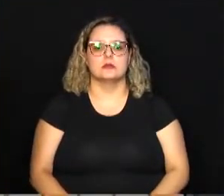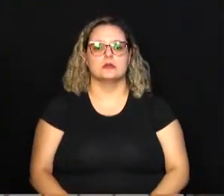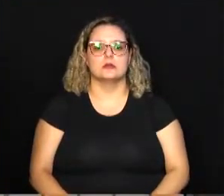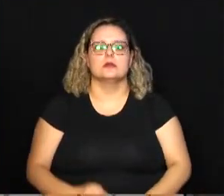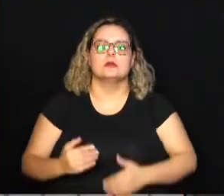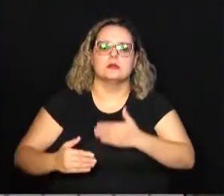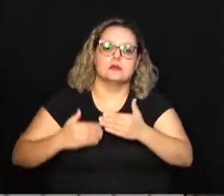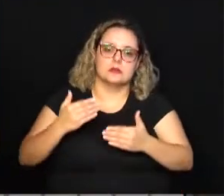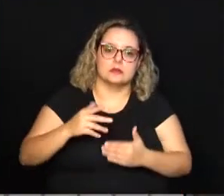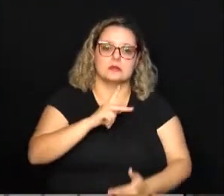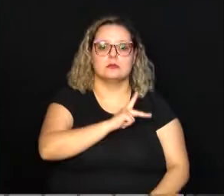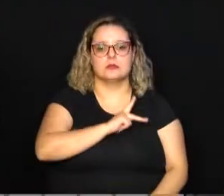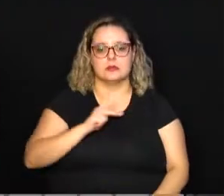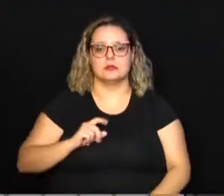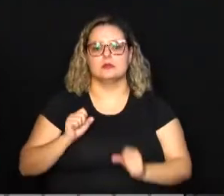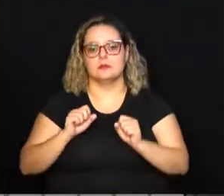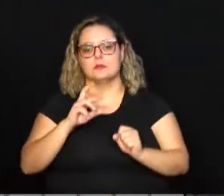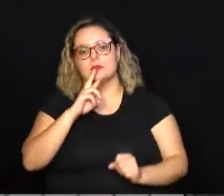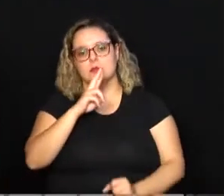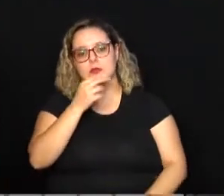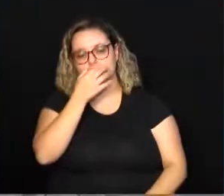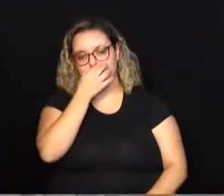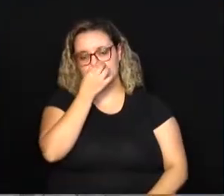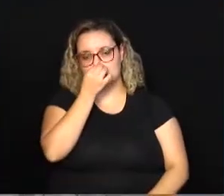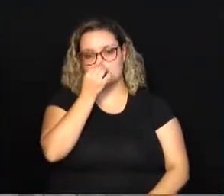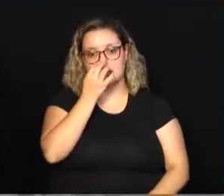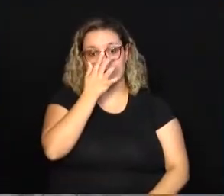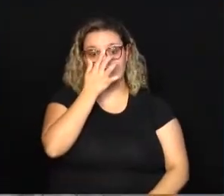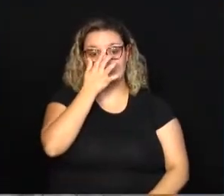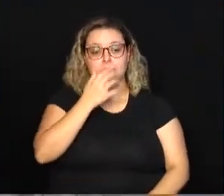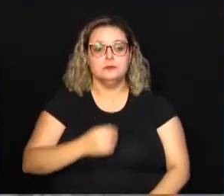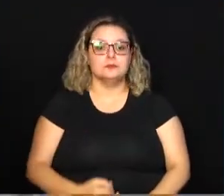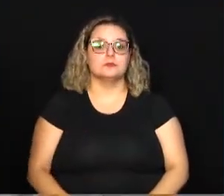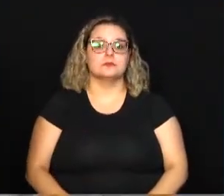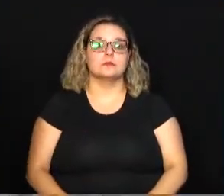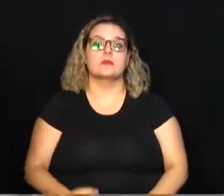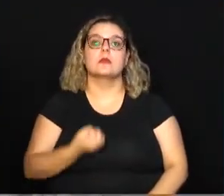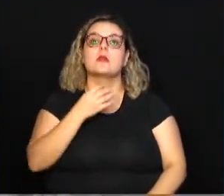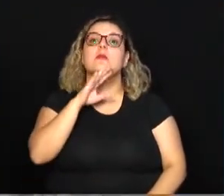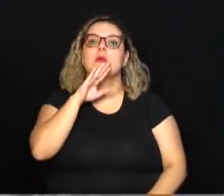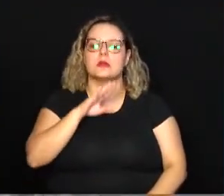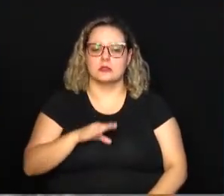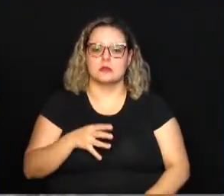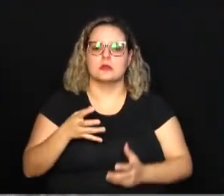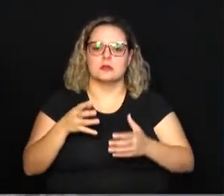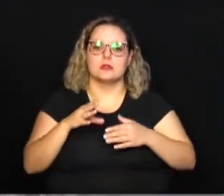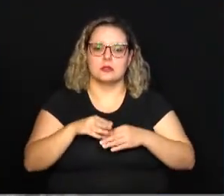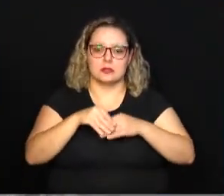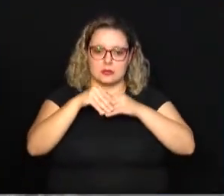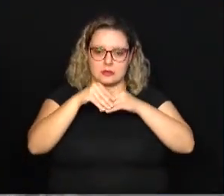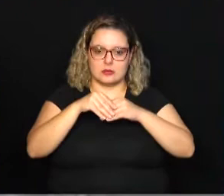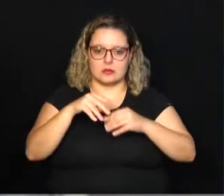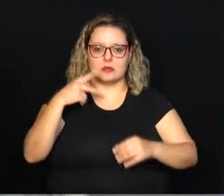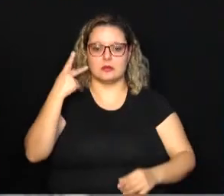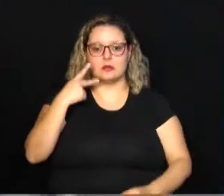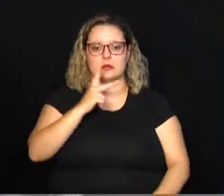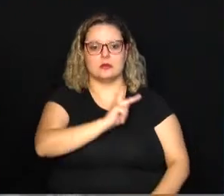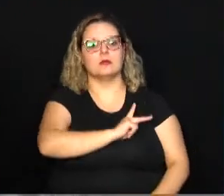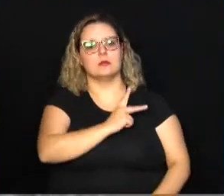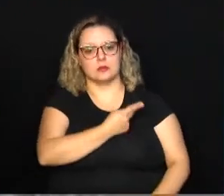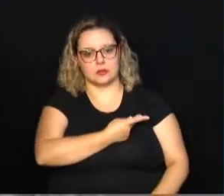pode respondê-las. Bom, boa tarde. Quero cumprimentar o vereador Paulo Haddad,